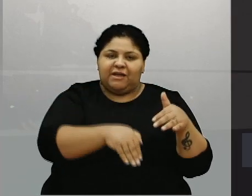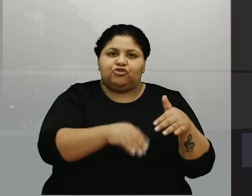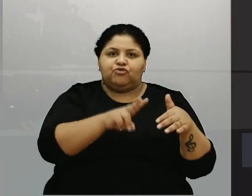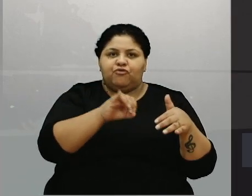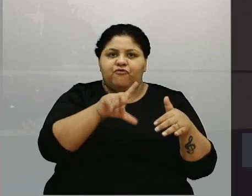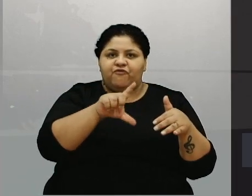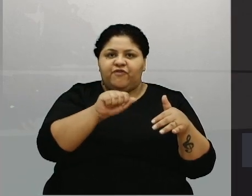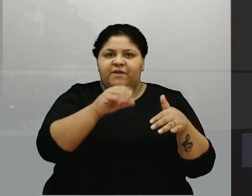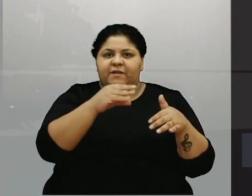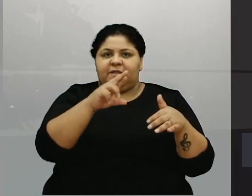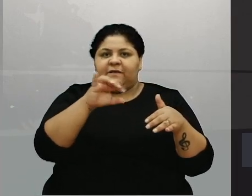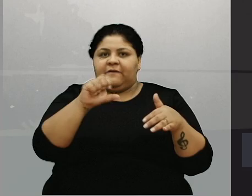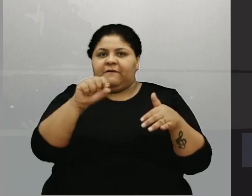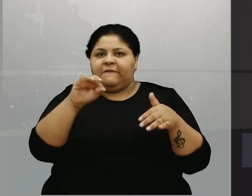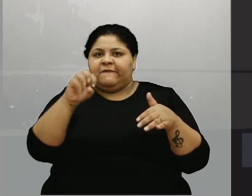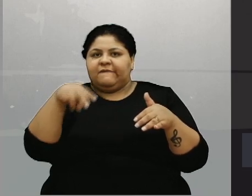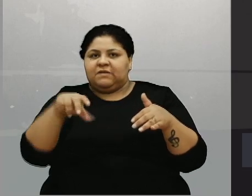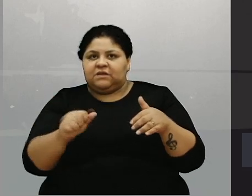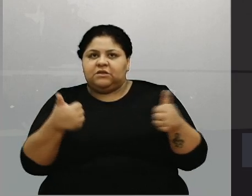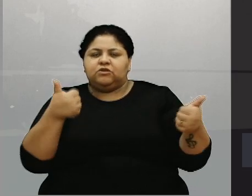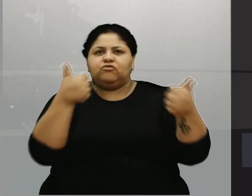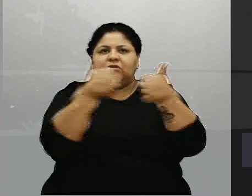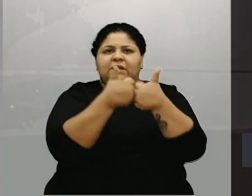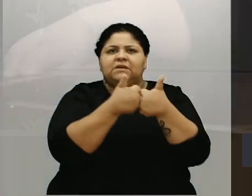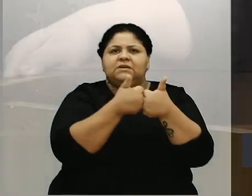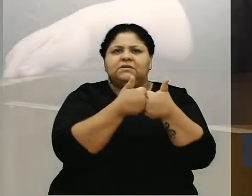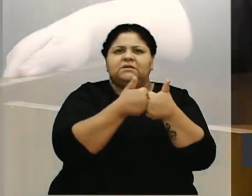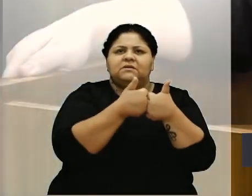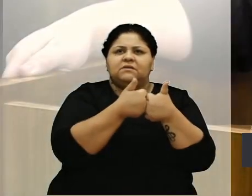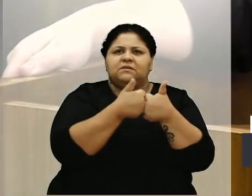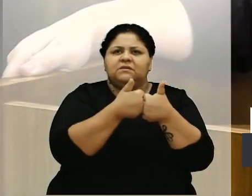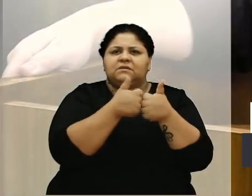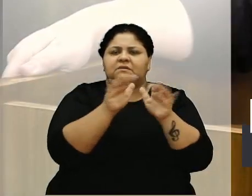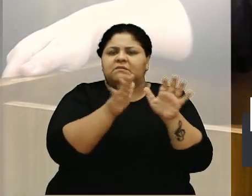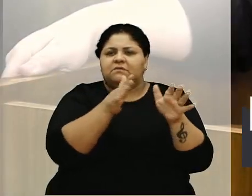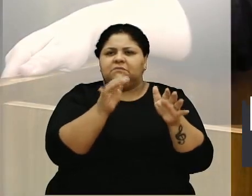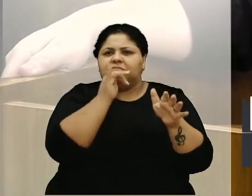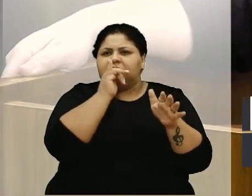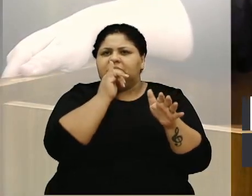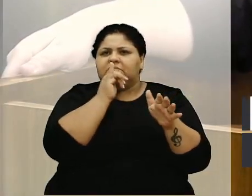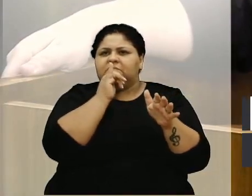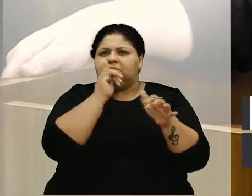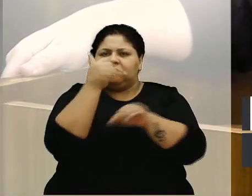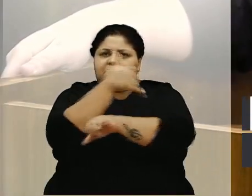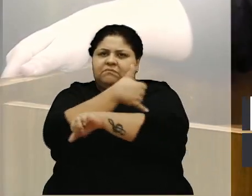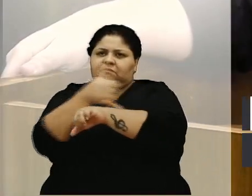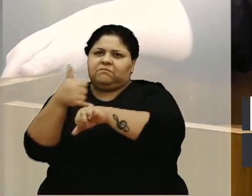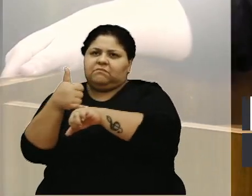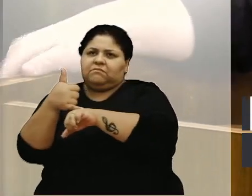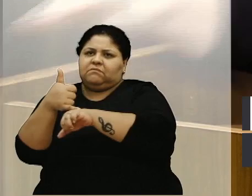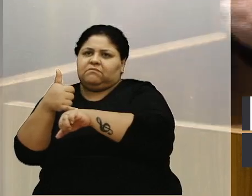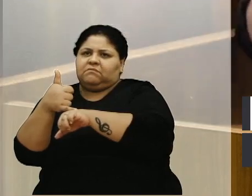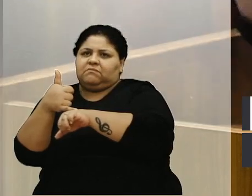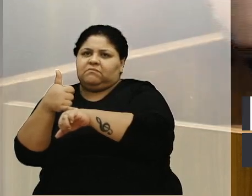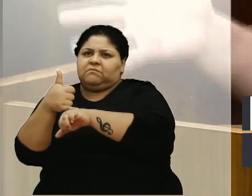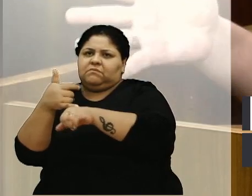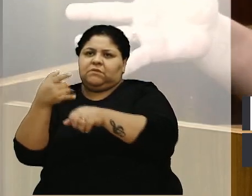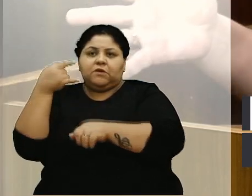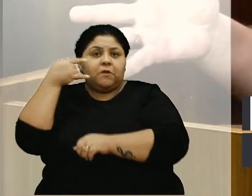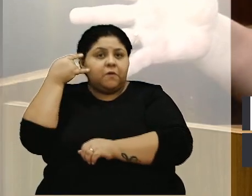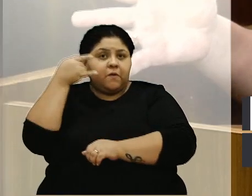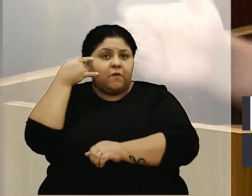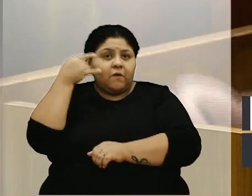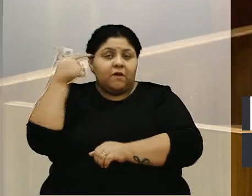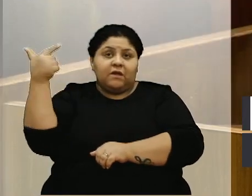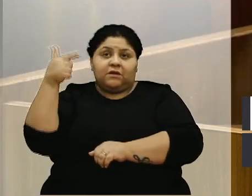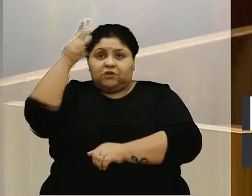Do lado de lá da rodovia de... Isso, vamos por tu vai... Quando tu passar na rodovia que vai a Feliz, a subprefeitura fica